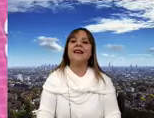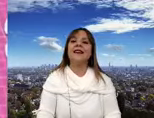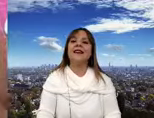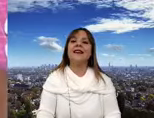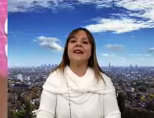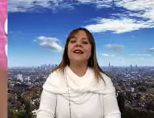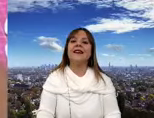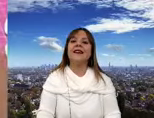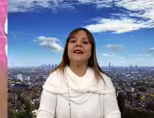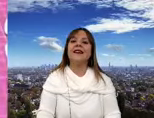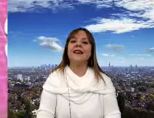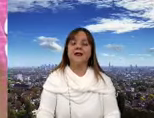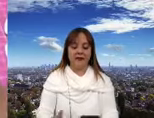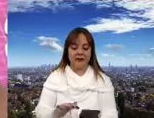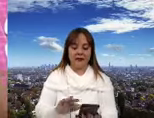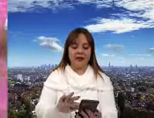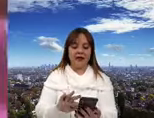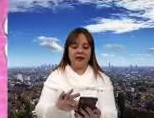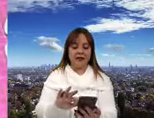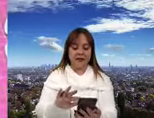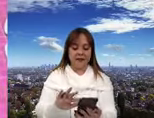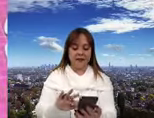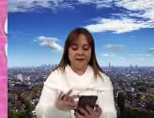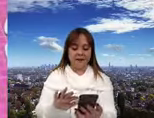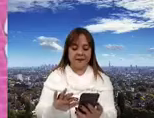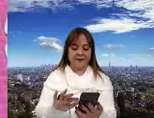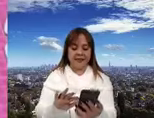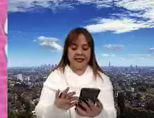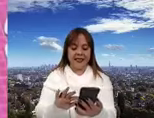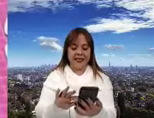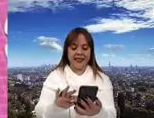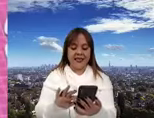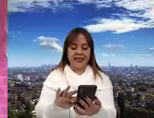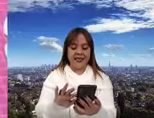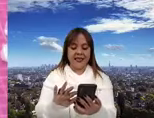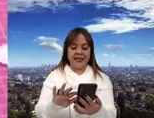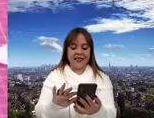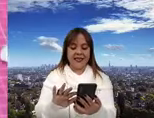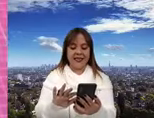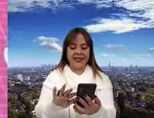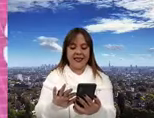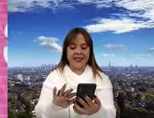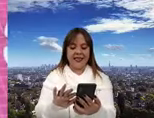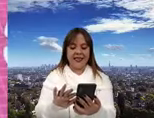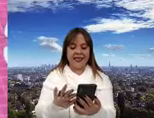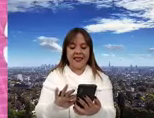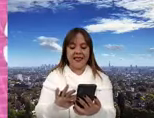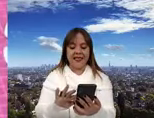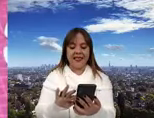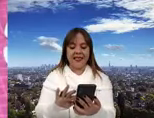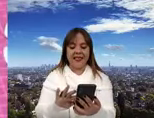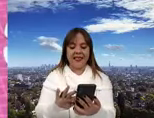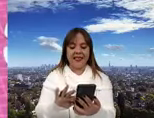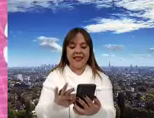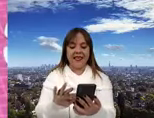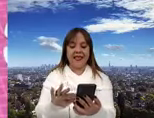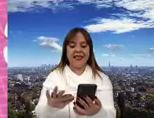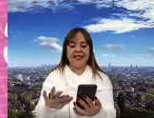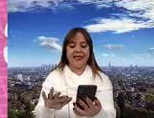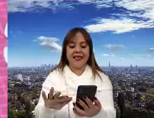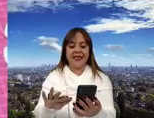assim. Vamos lá ver a Aqui está cabecinha. aqui o feltro. O feltro. O molde da cabeça é esse. A gente vai usar